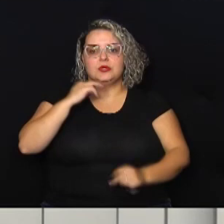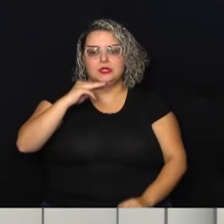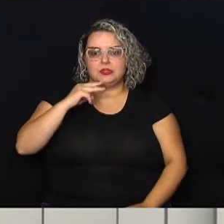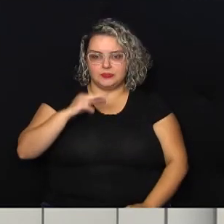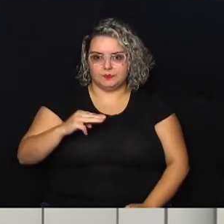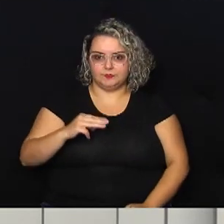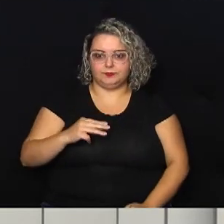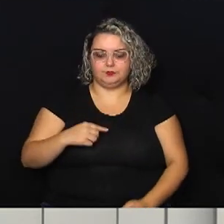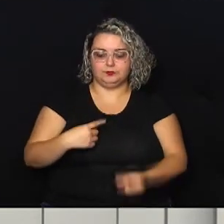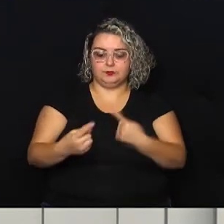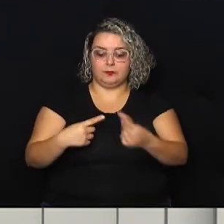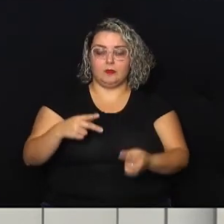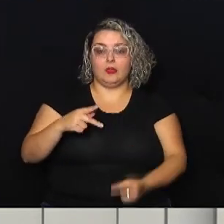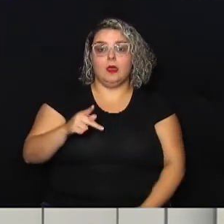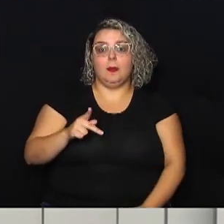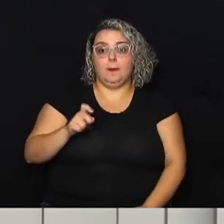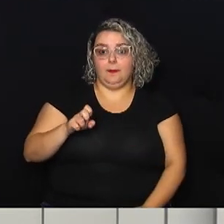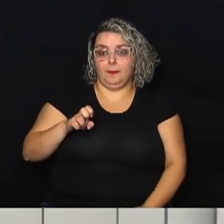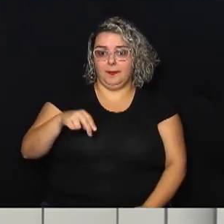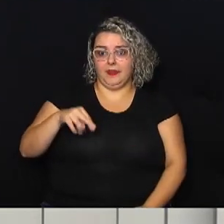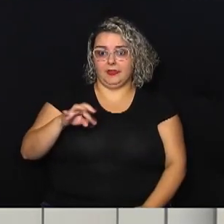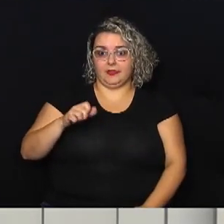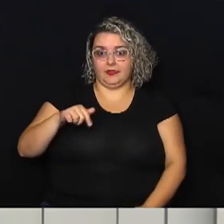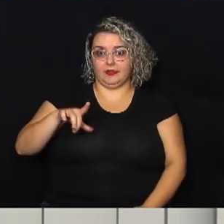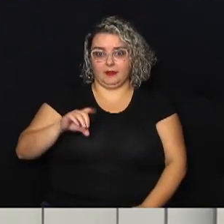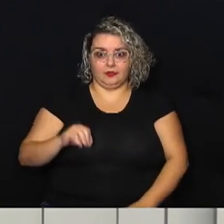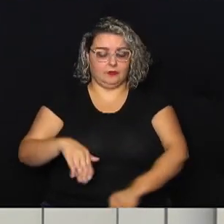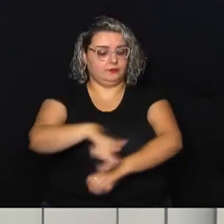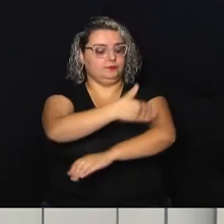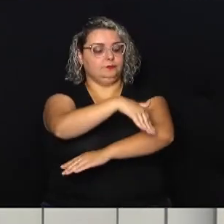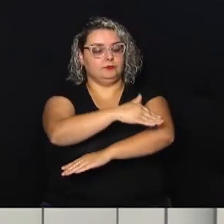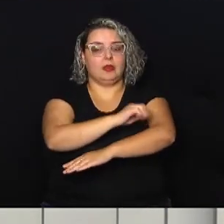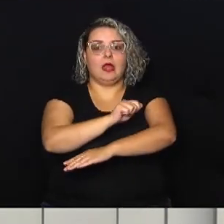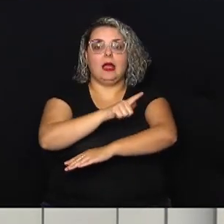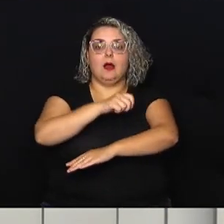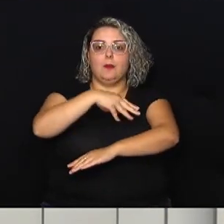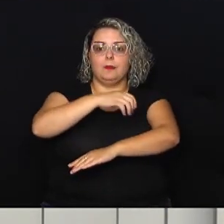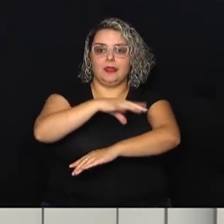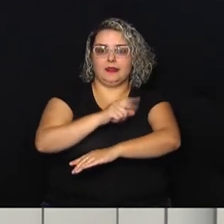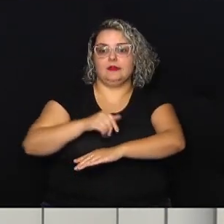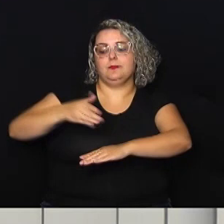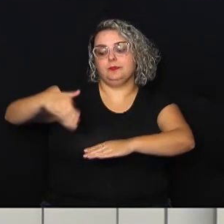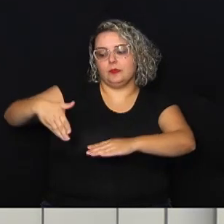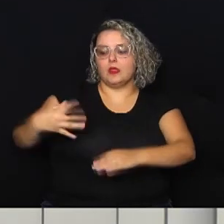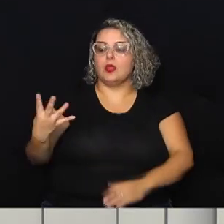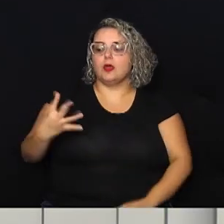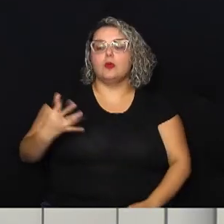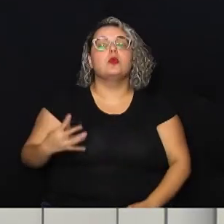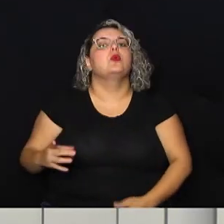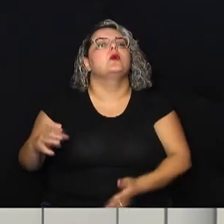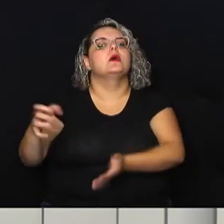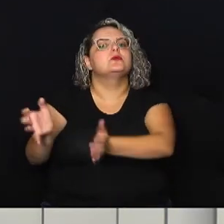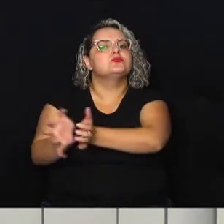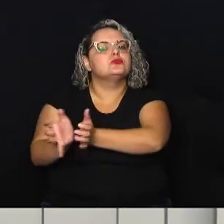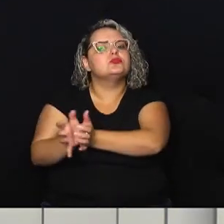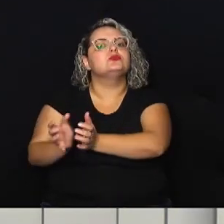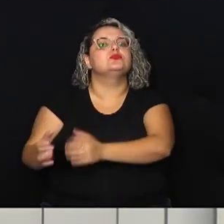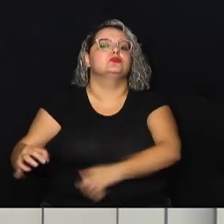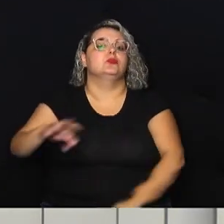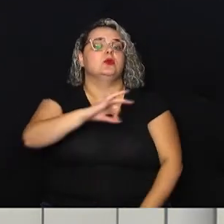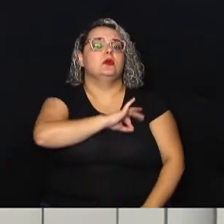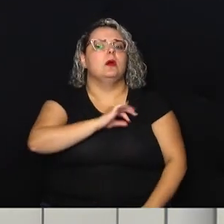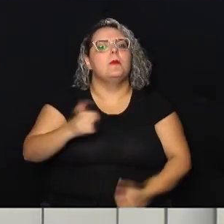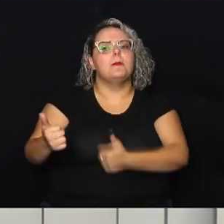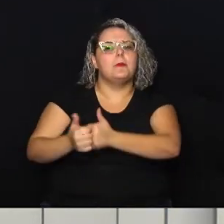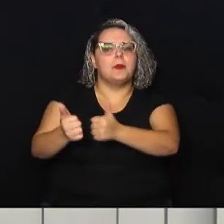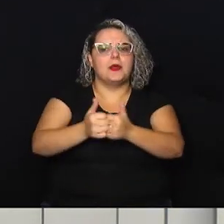Avenida Heitor Penteado, entre a Avenida Almeida Garré e o 4º Distrito Policial, ali no entorno da Lagoa do Taquaral.